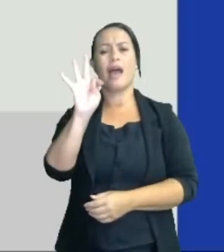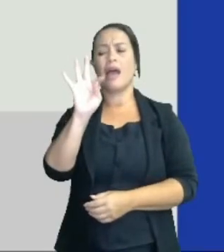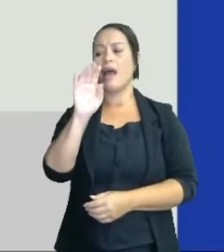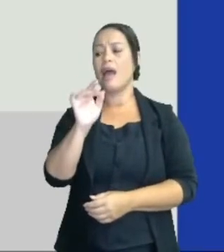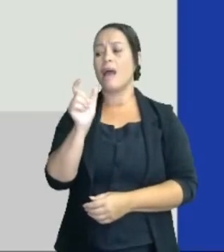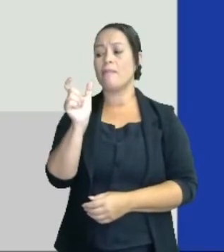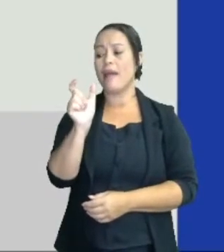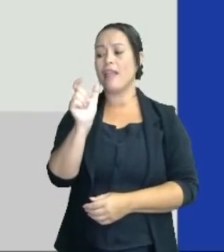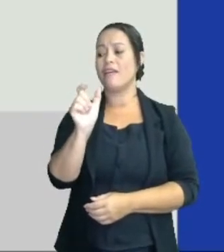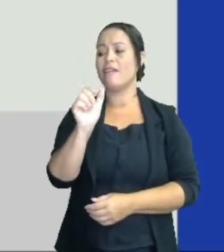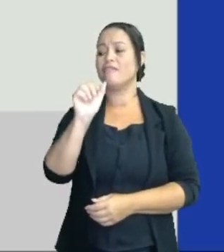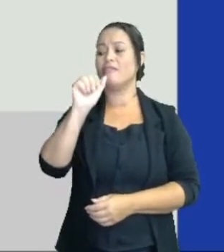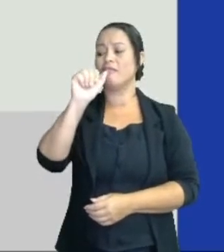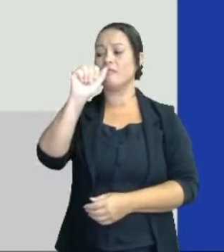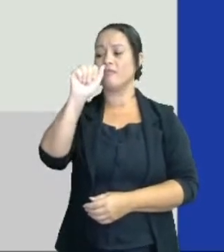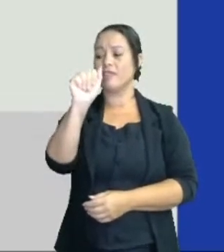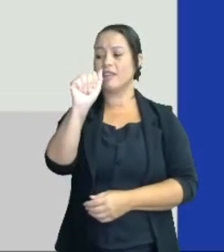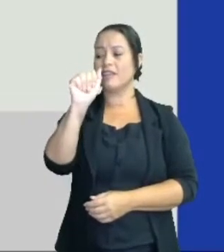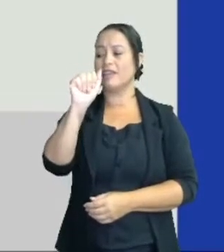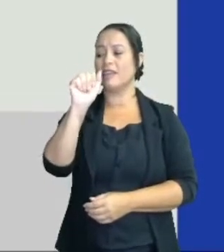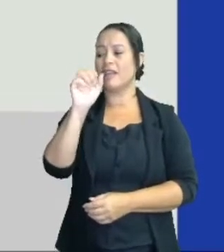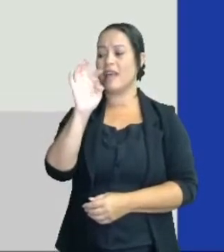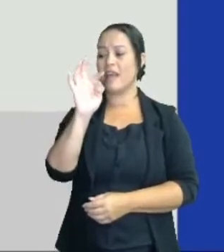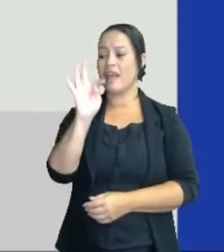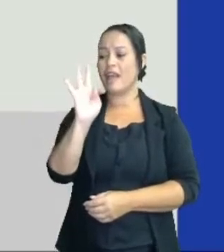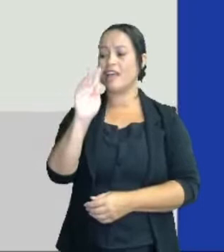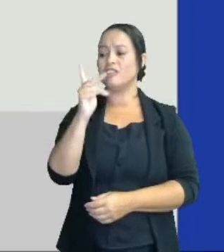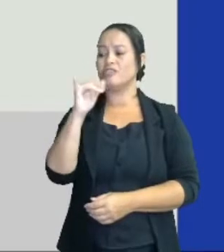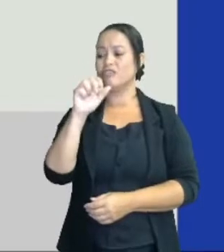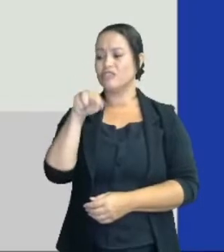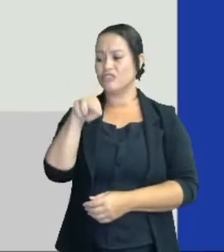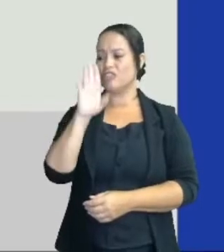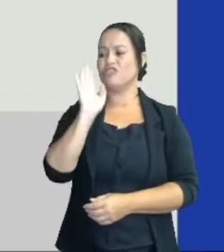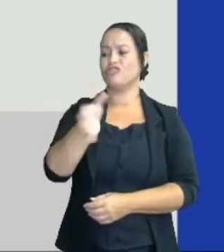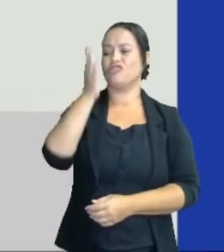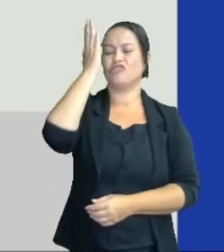ó, palavrinha atim, a gente já sabe que naquela